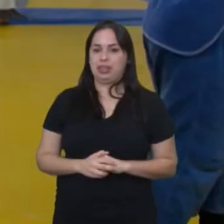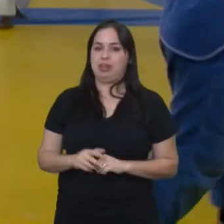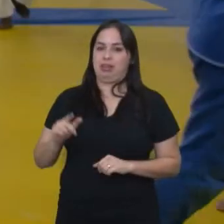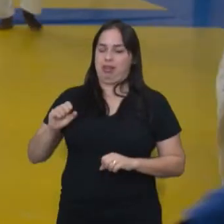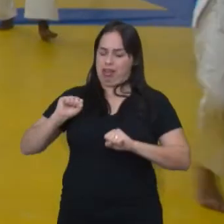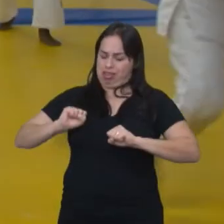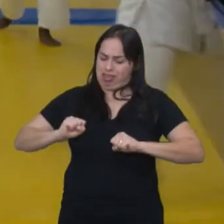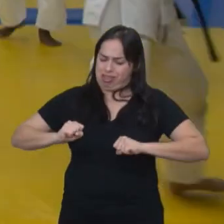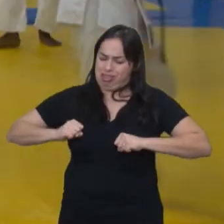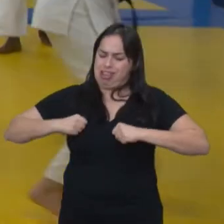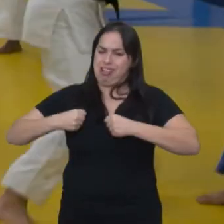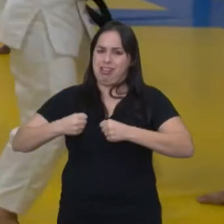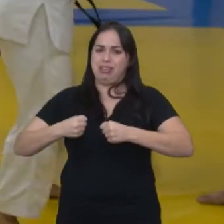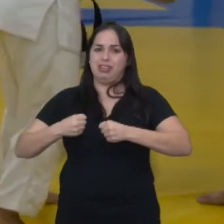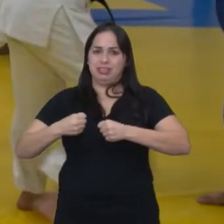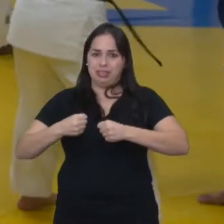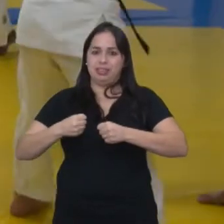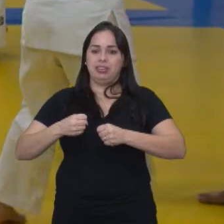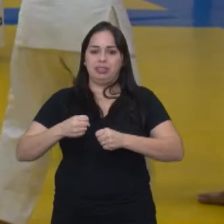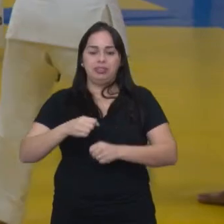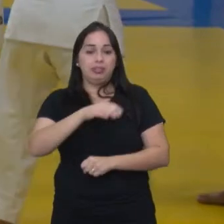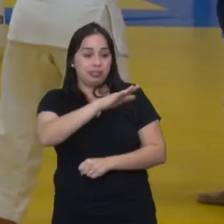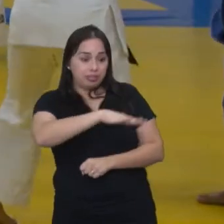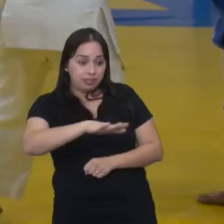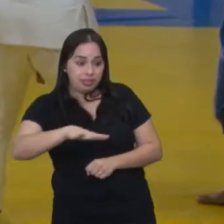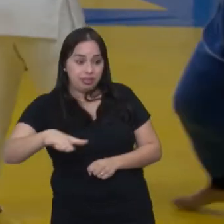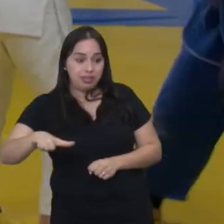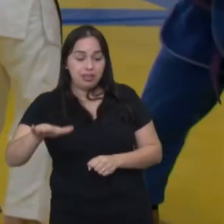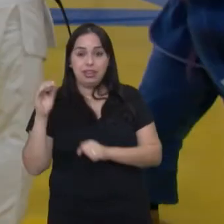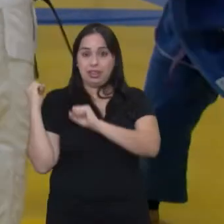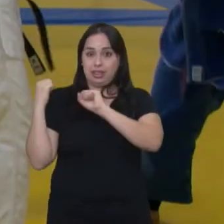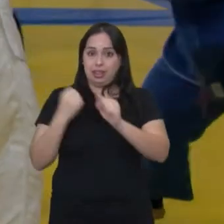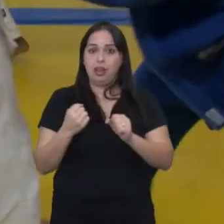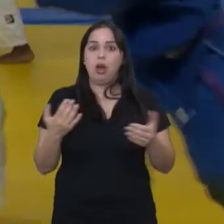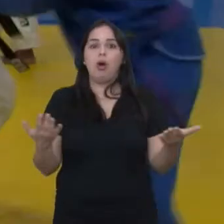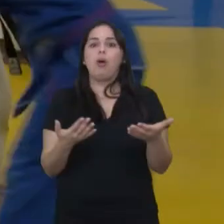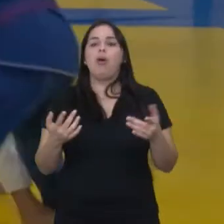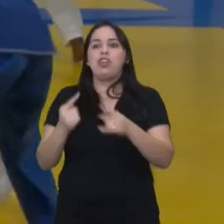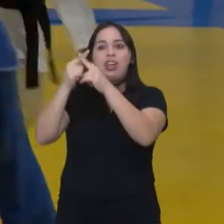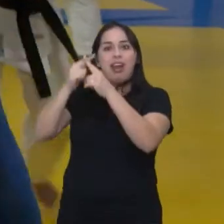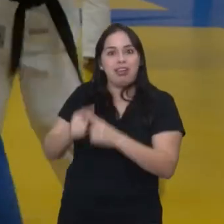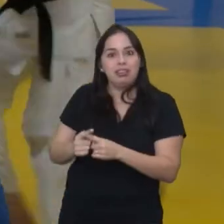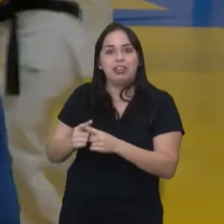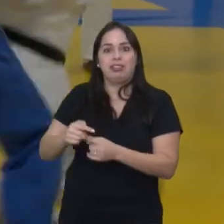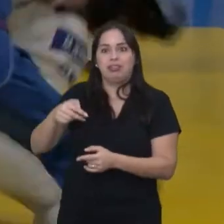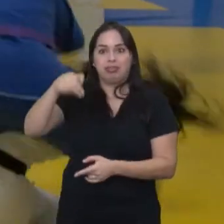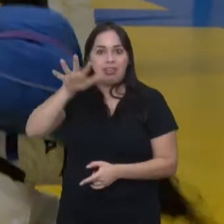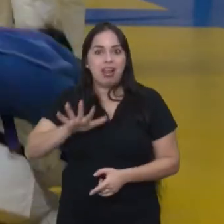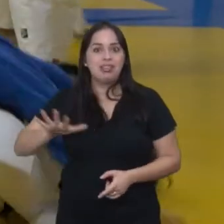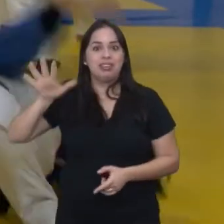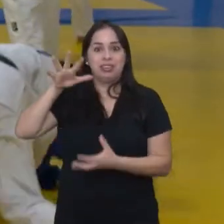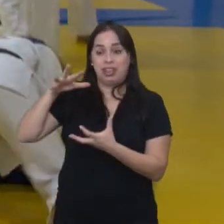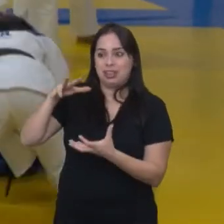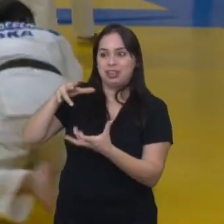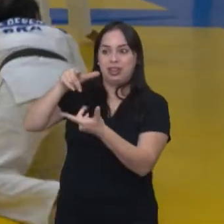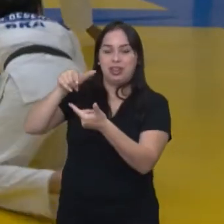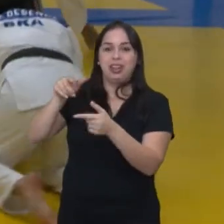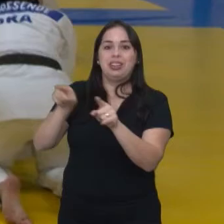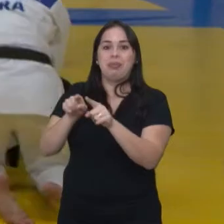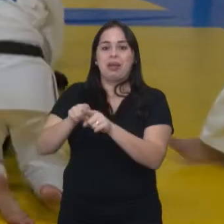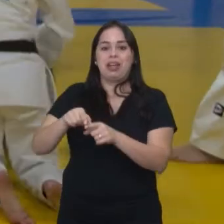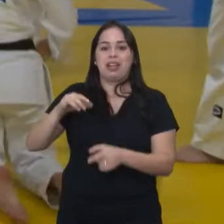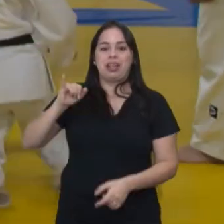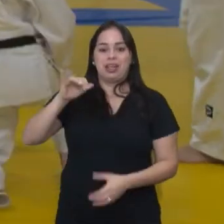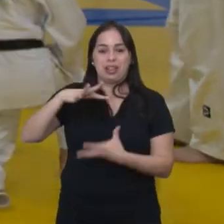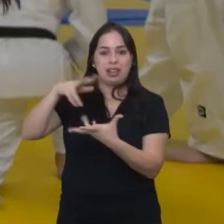E todo o esforço do Flávio rendeu frutos. Isso porque jovens judocas que saíram desse tatame hoje brigam por títulos